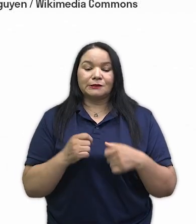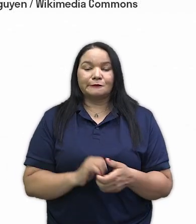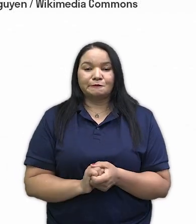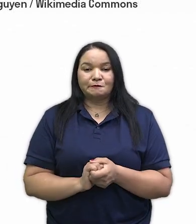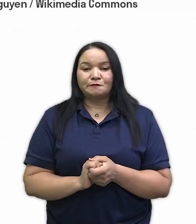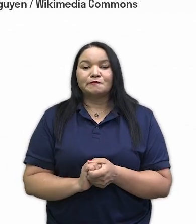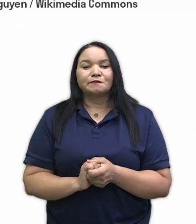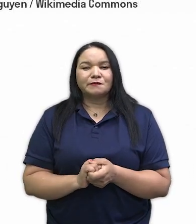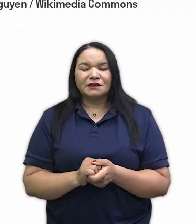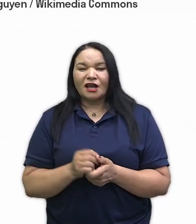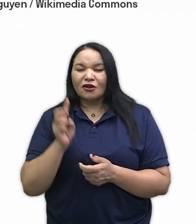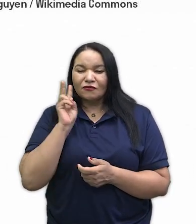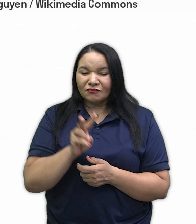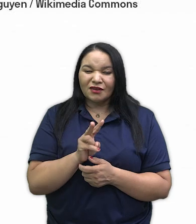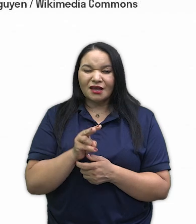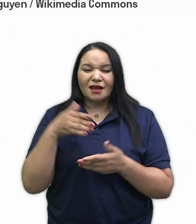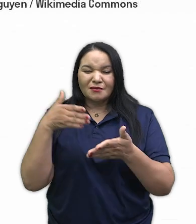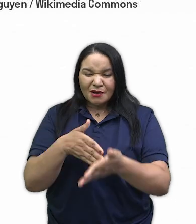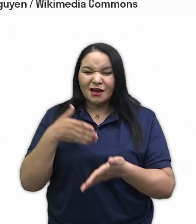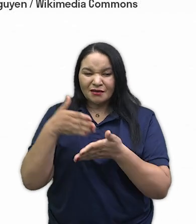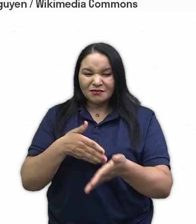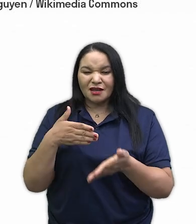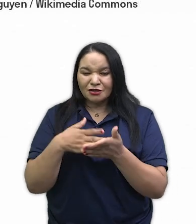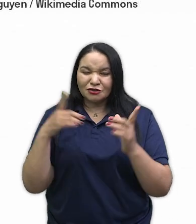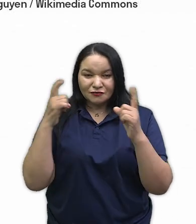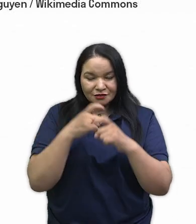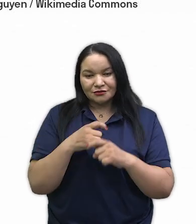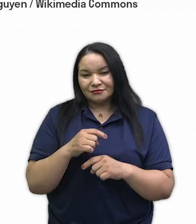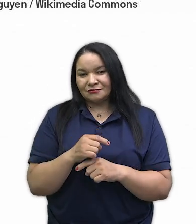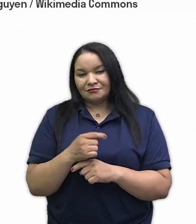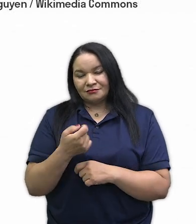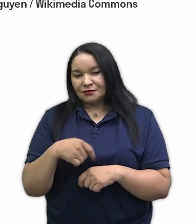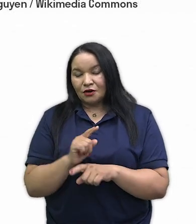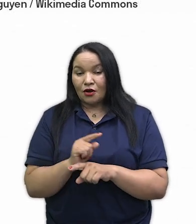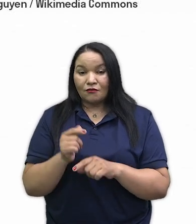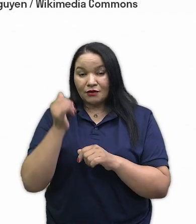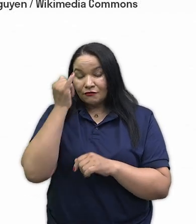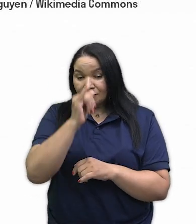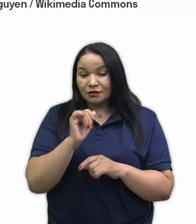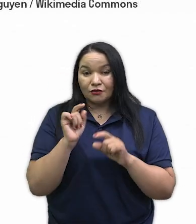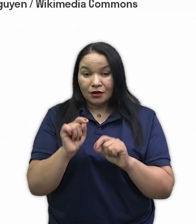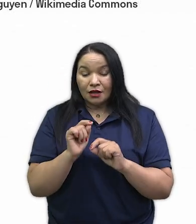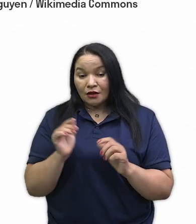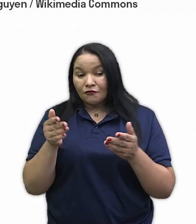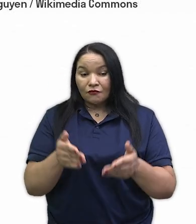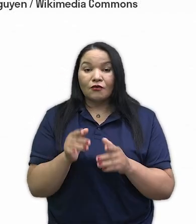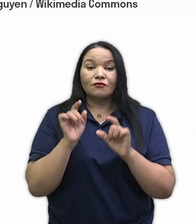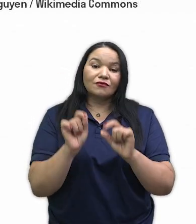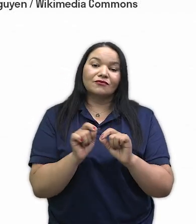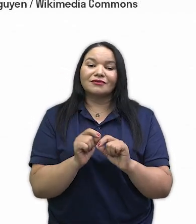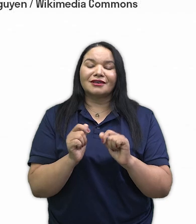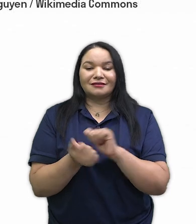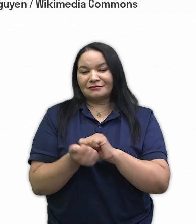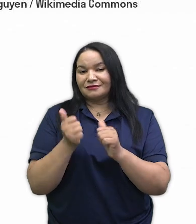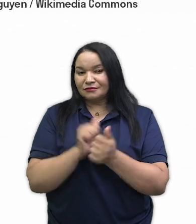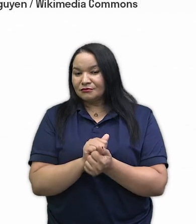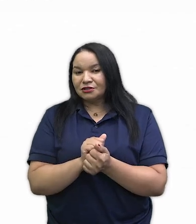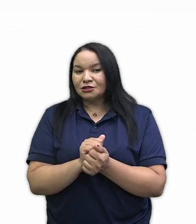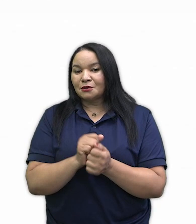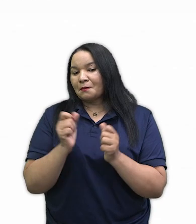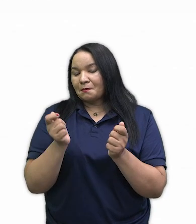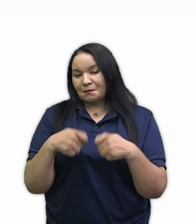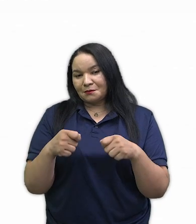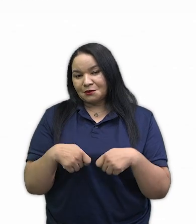Então, não olhe para as dificuldades, olhe para aquilo que ela pode fazer. Então, com isso, vamos trabalhar também sobre o ensino